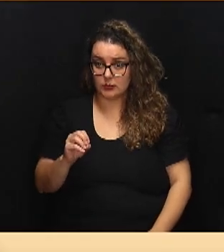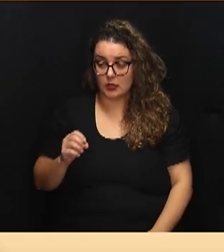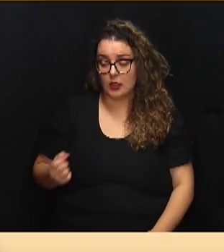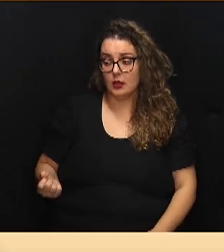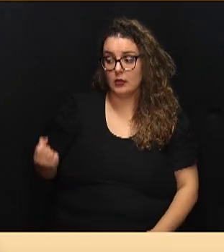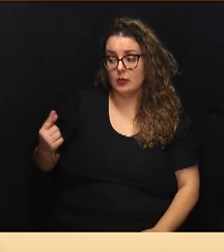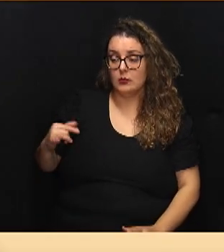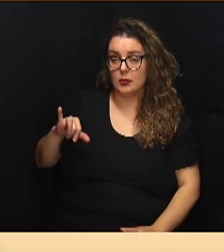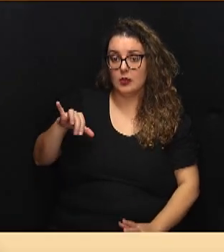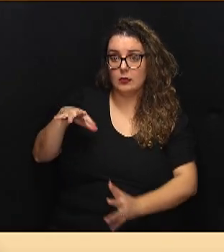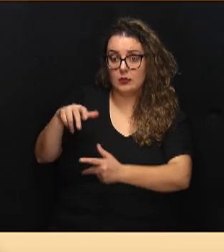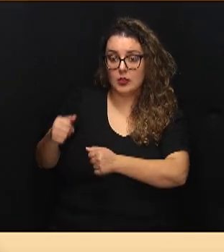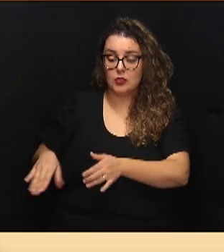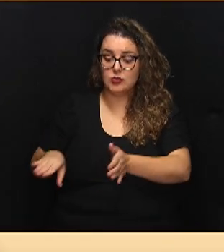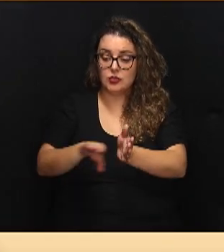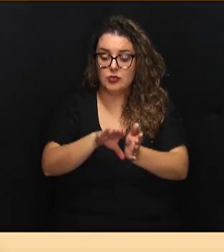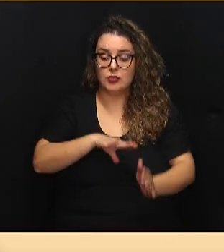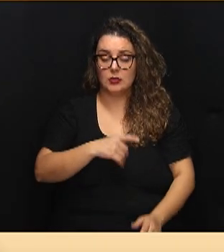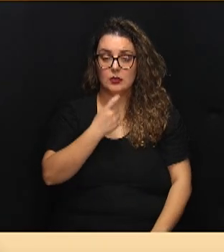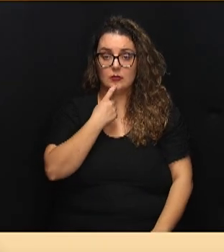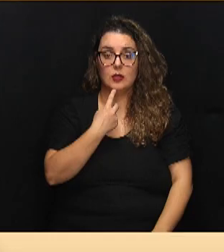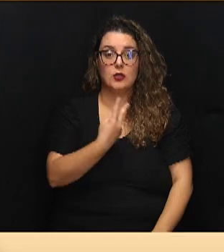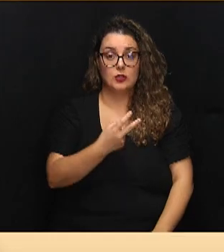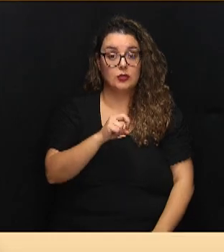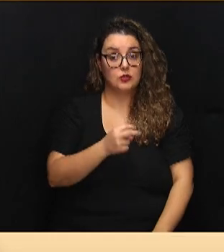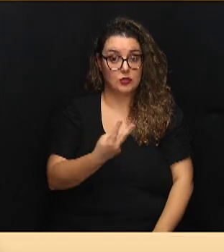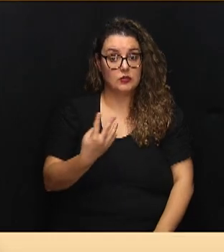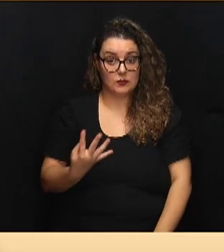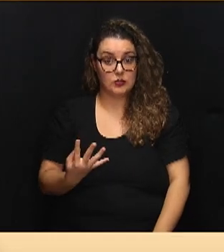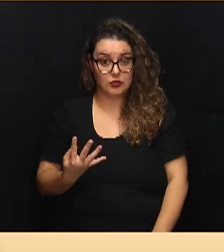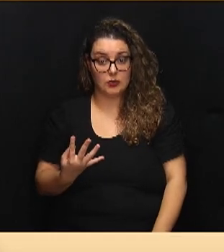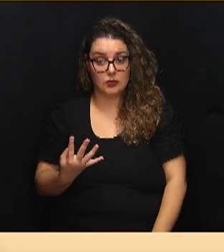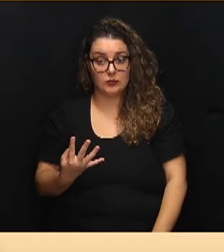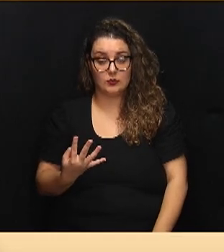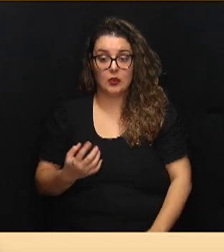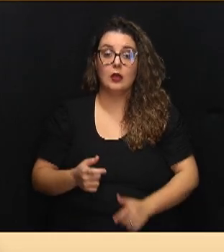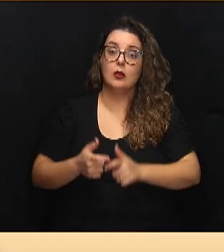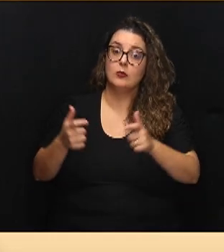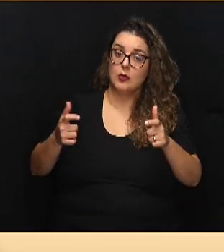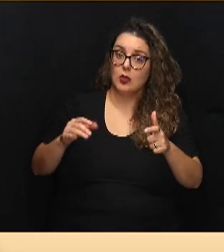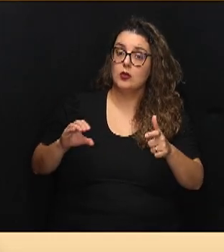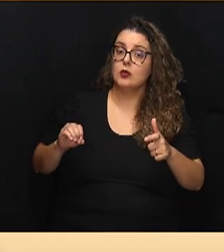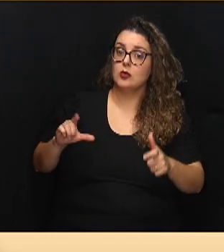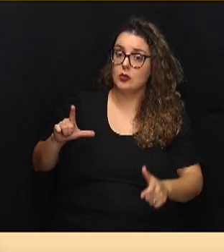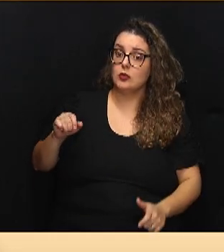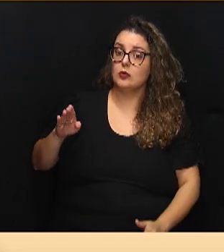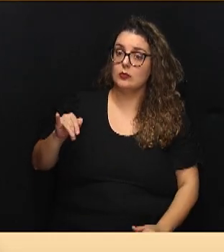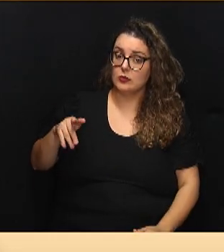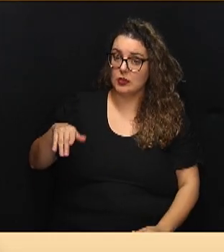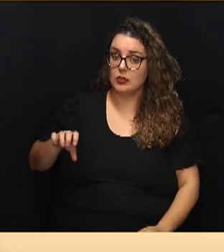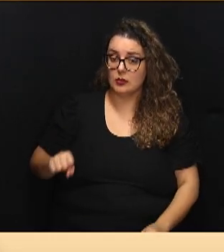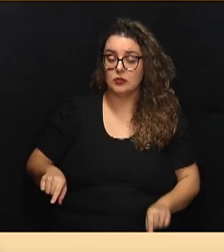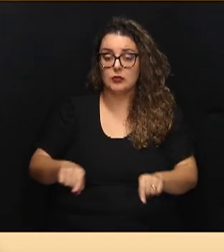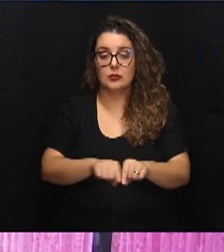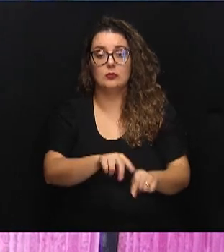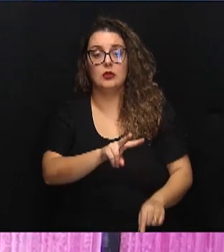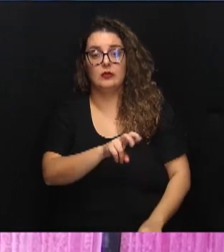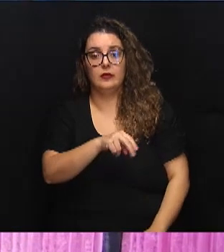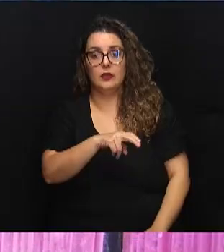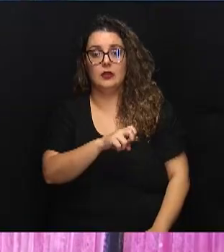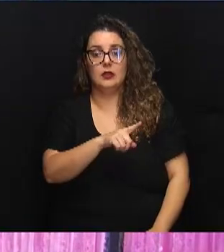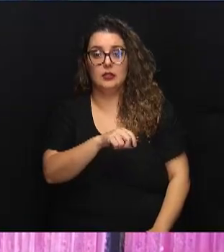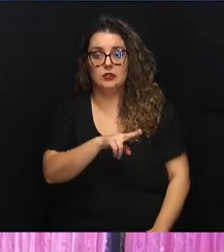estrangeiros chegaram a Campinas em 2024, a maioria colombianos e